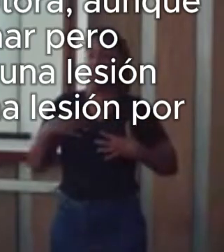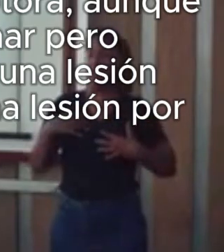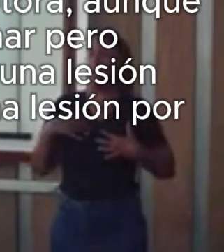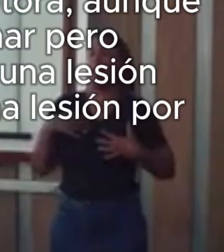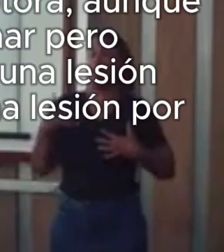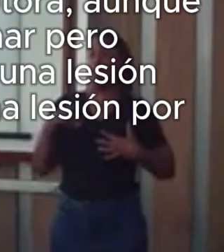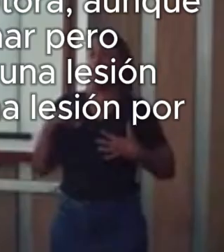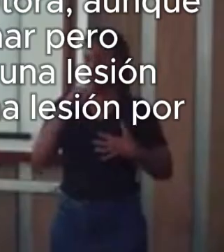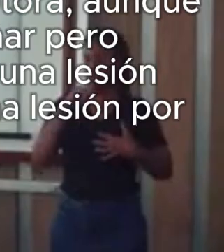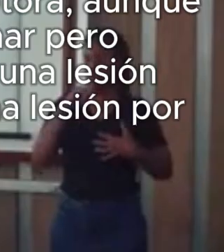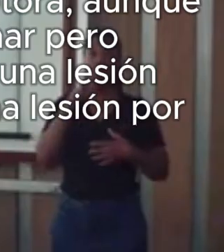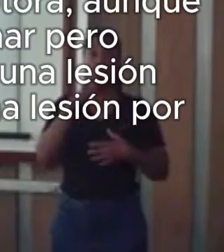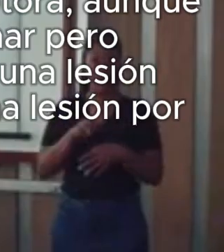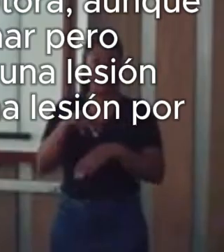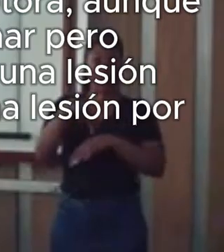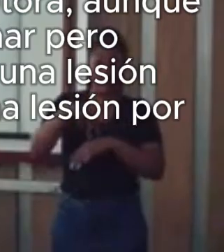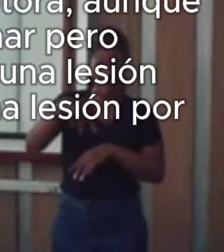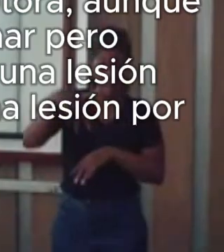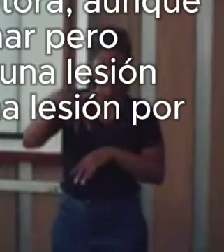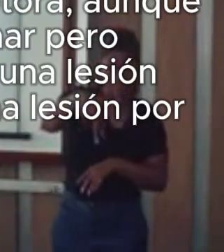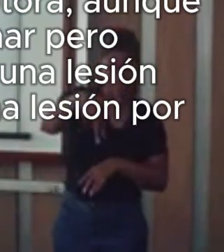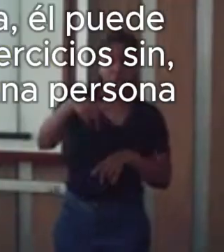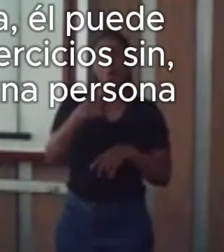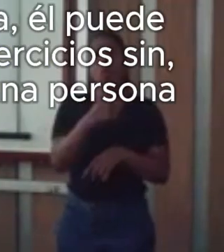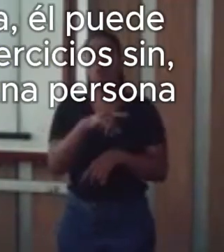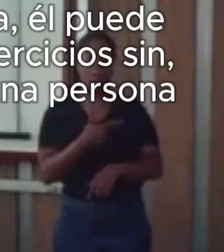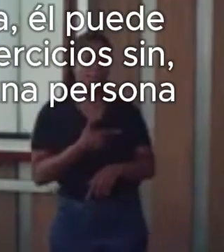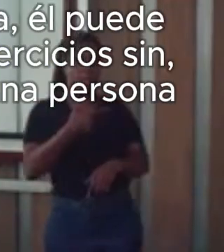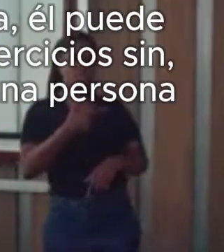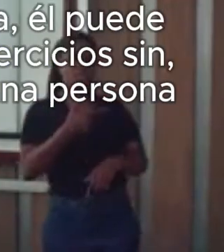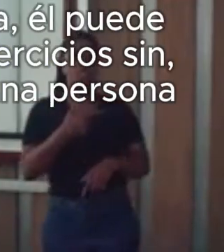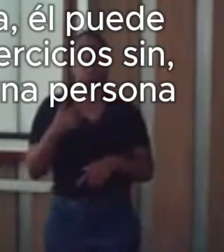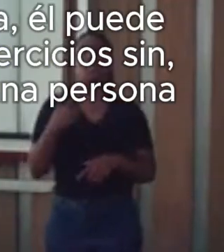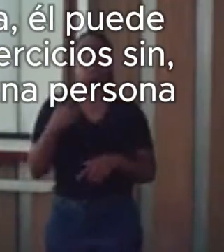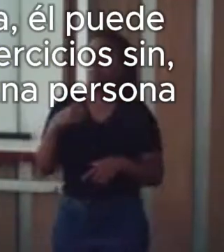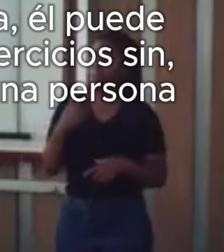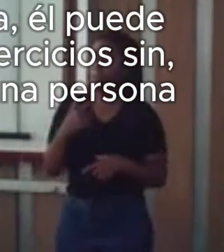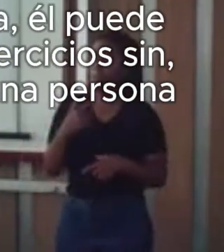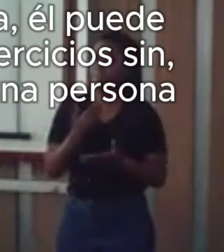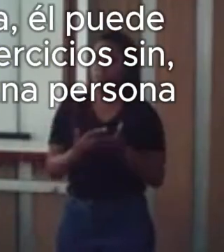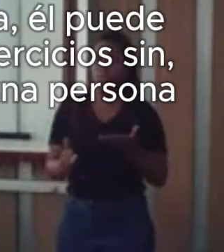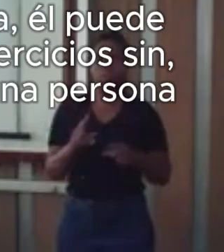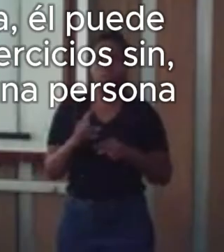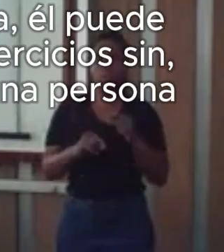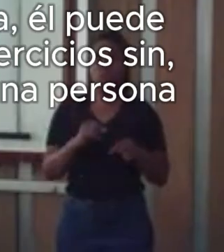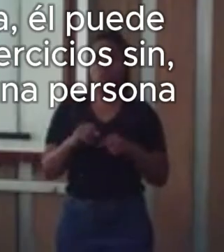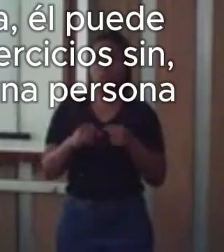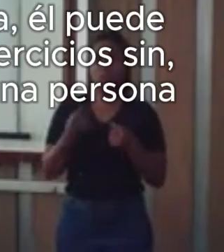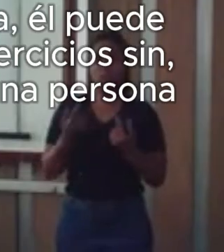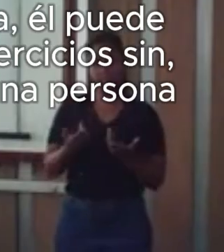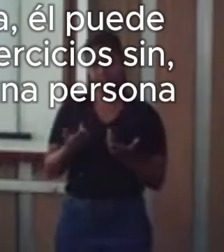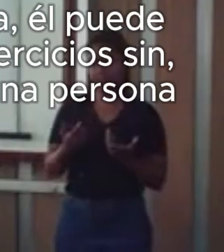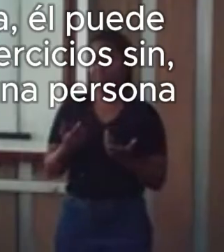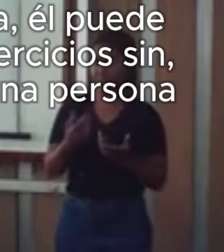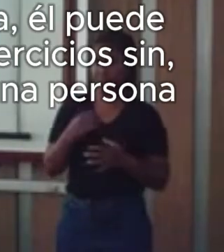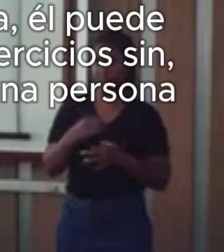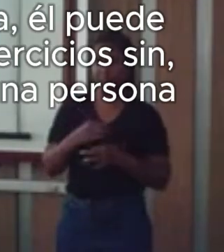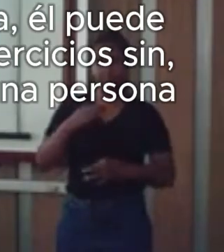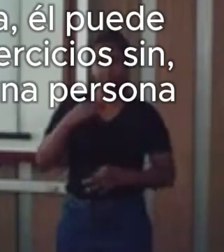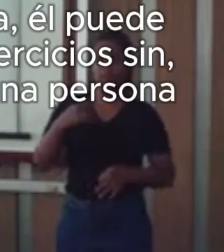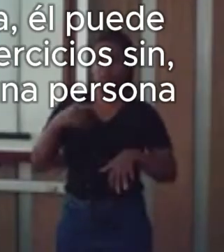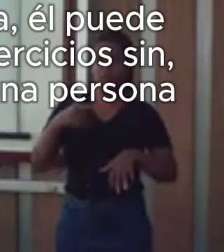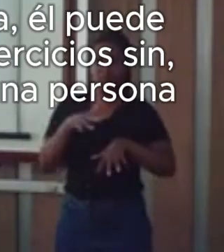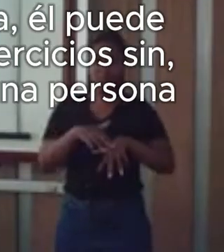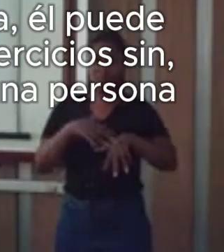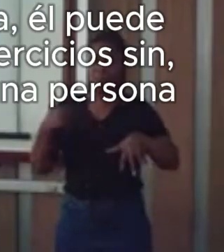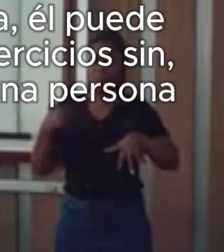O outro, que isso aqui foi uma lesão por arma de fogo. Esse paciente perdeu completamente uma transecção, com perda de substância, uma lesão super